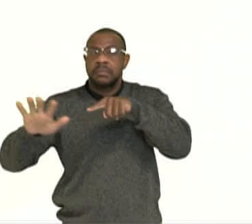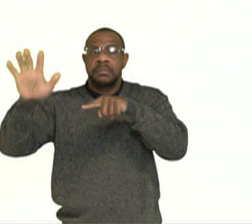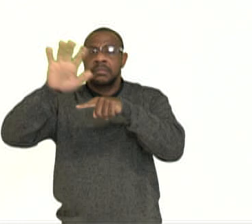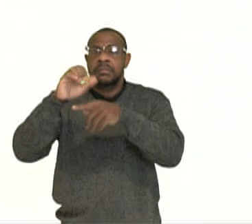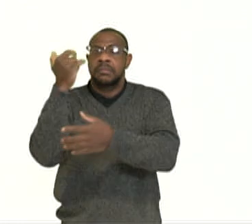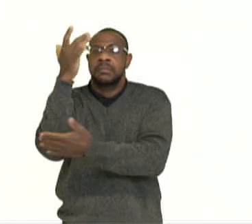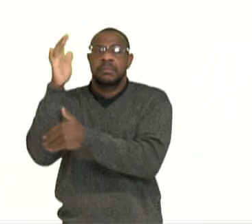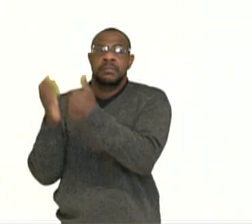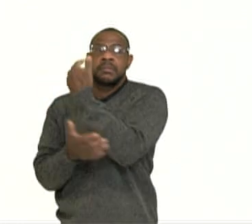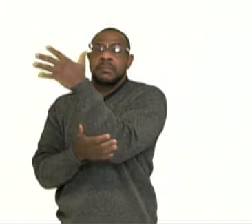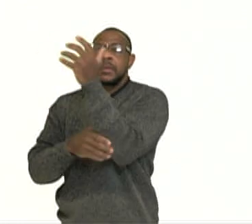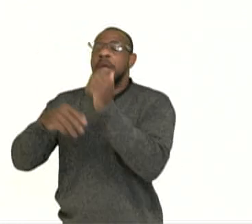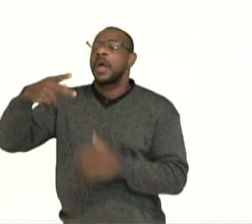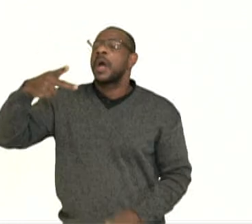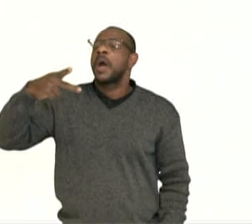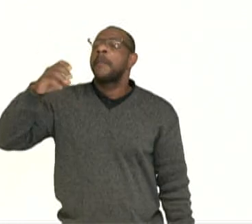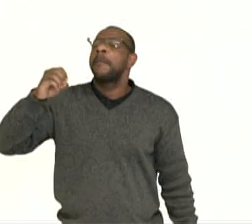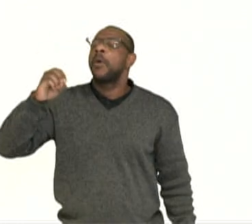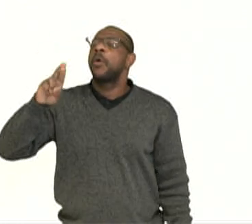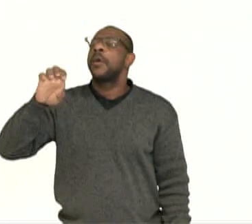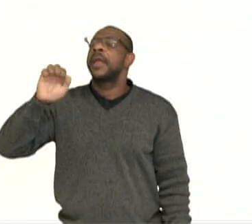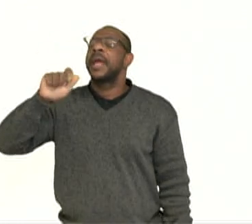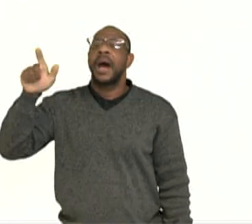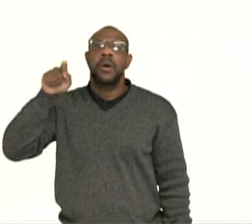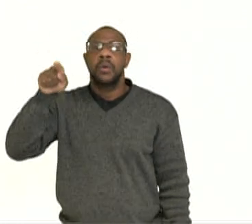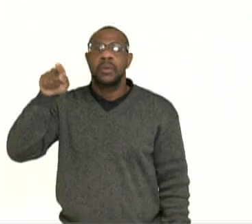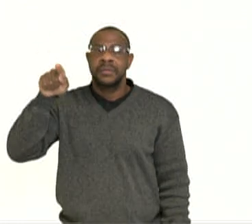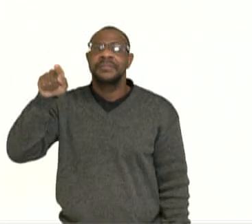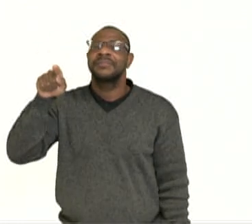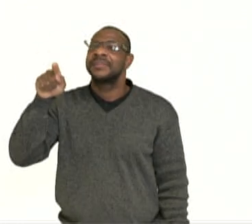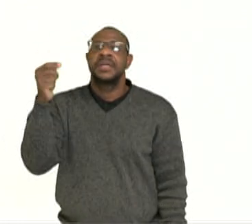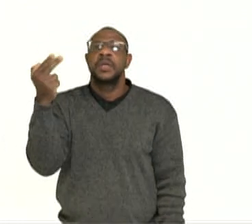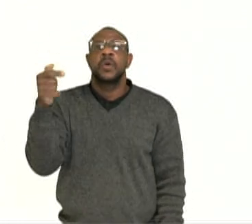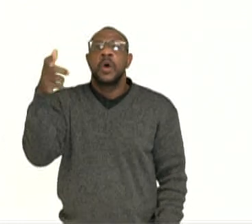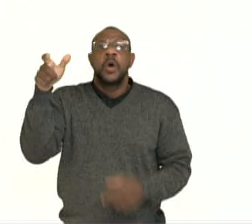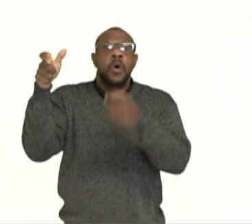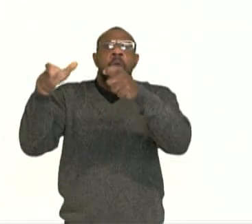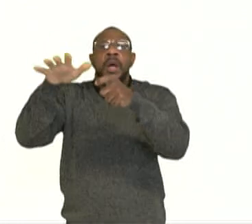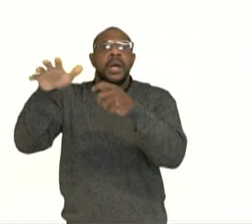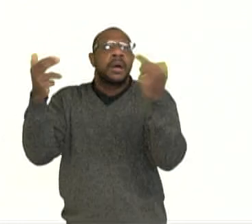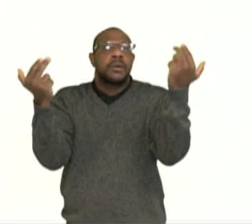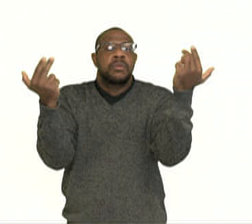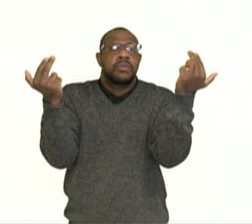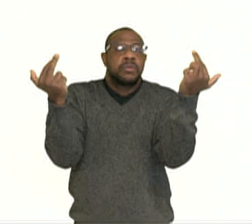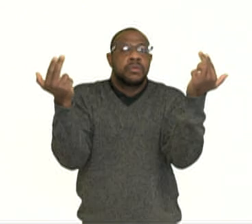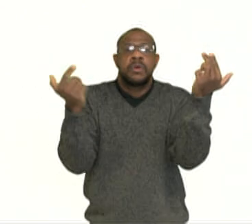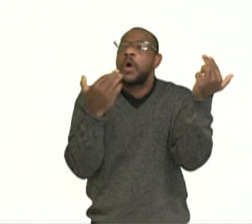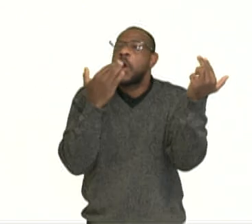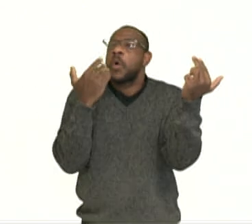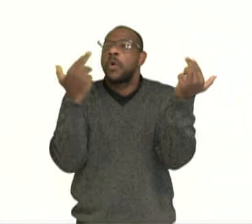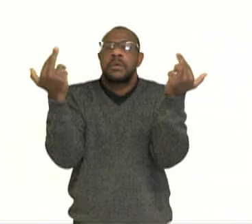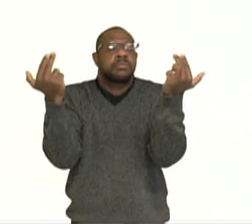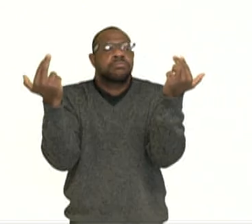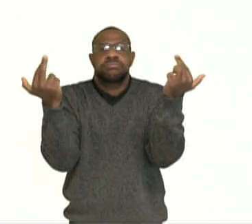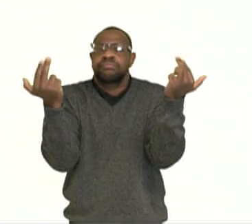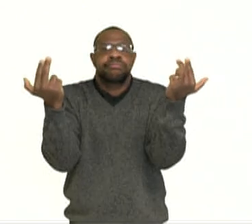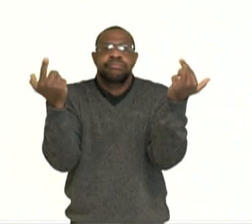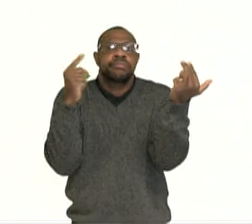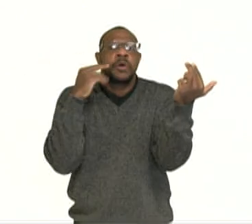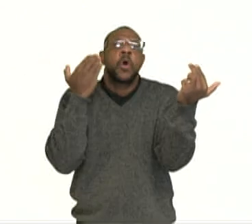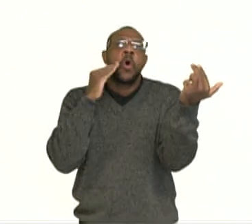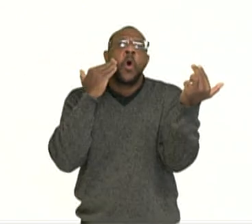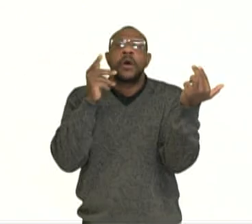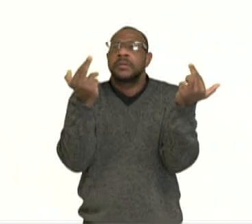floresta boreal, que coincide exatamente com a mesma área e inclusive está com a mesma cor, com a coloração